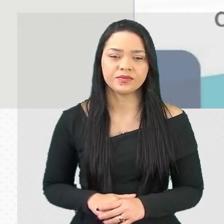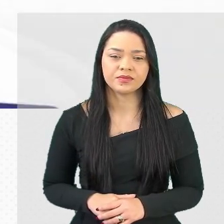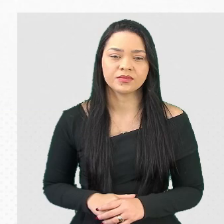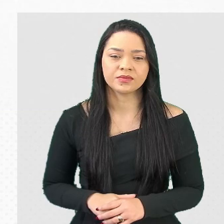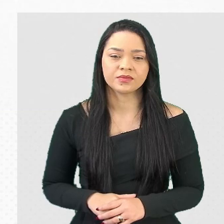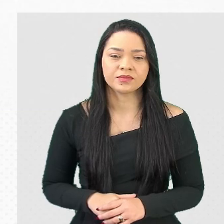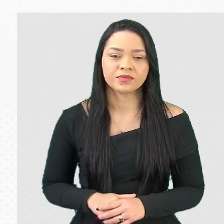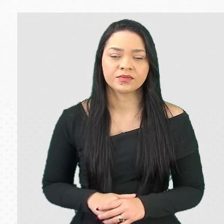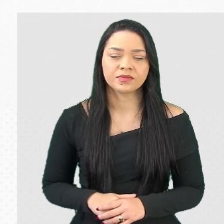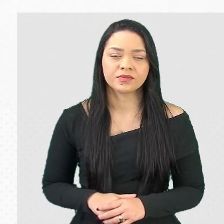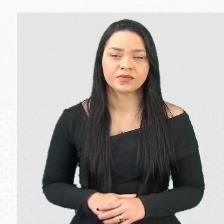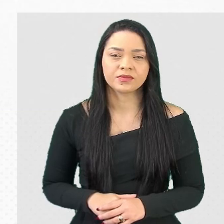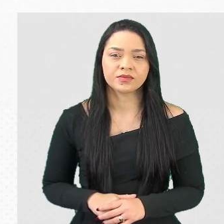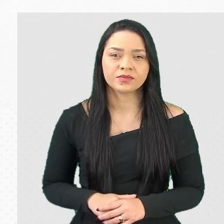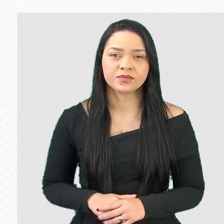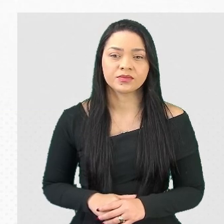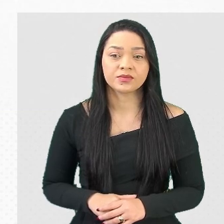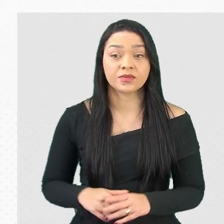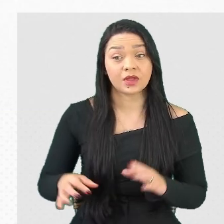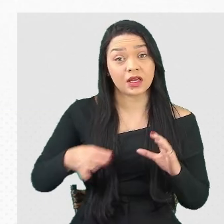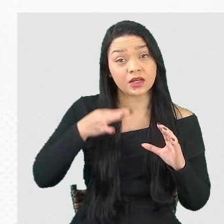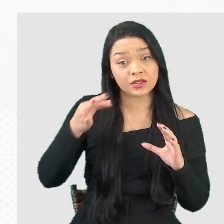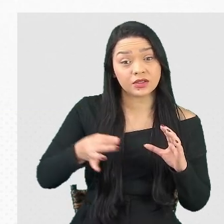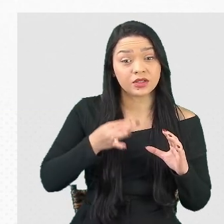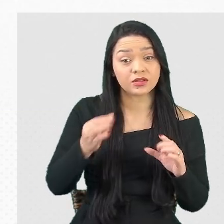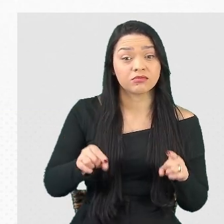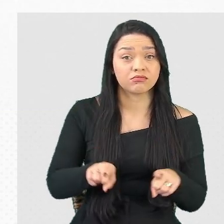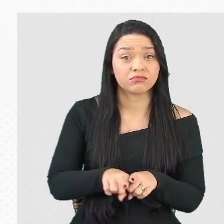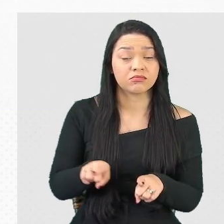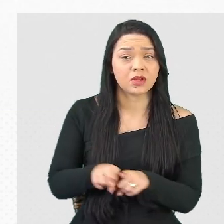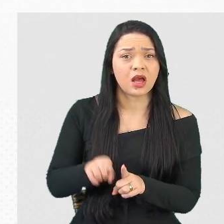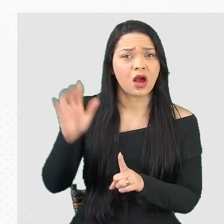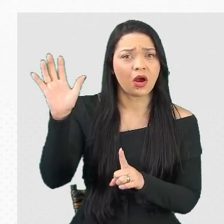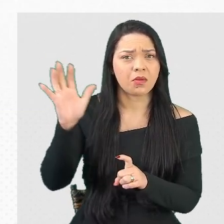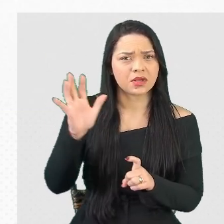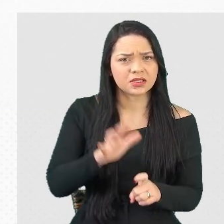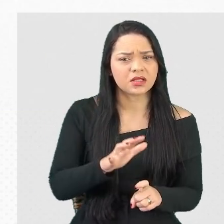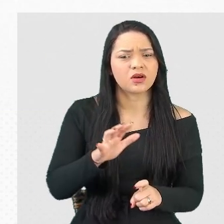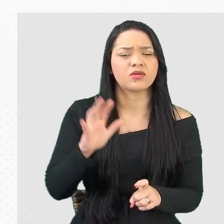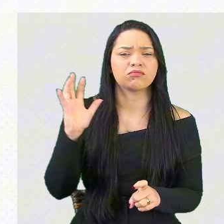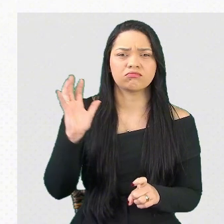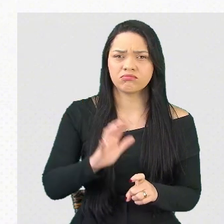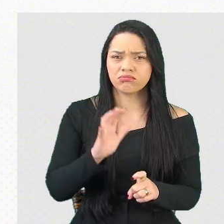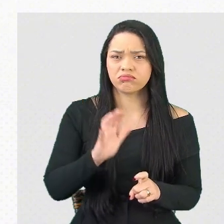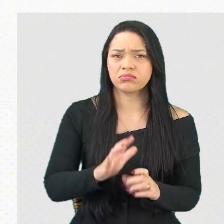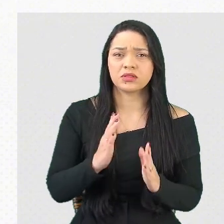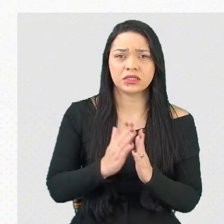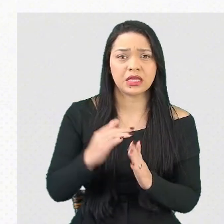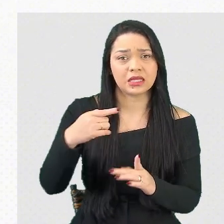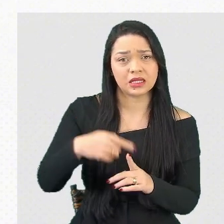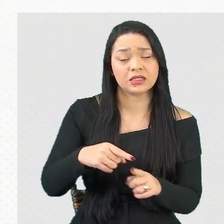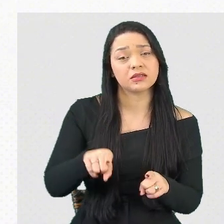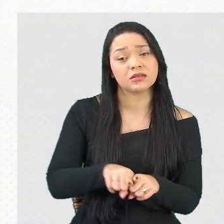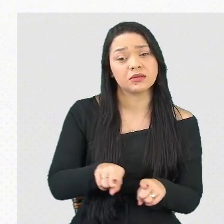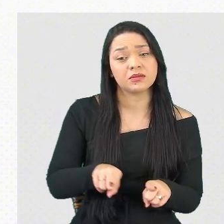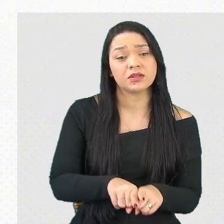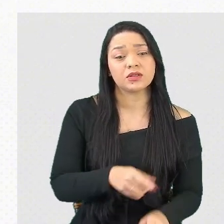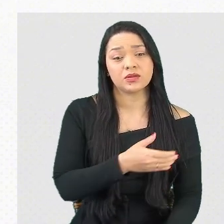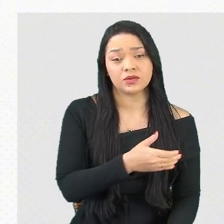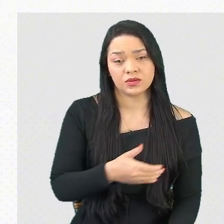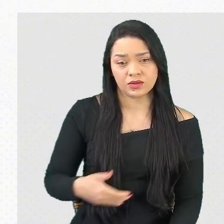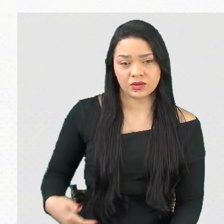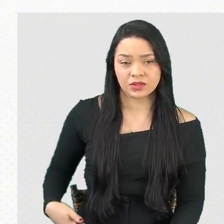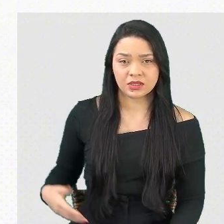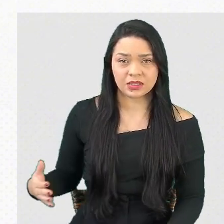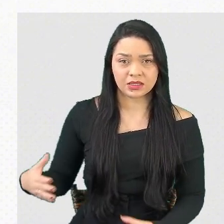frente. Vão criticar a opressão da igreja e do absolutismo. Então,